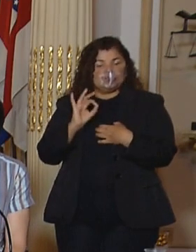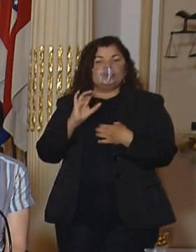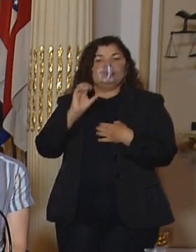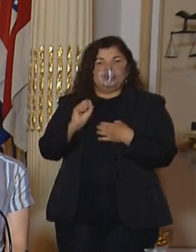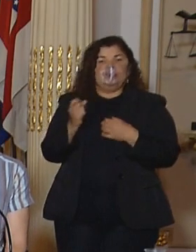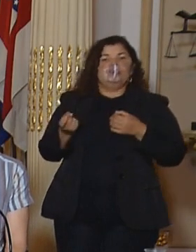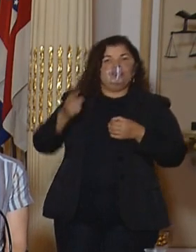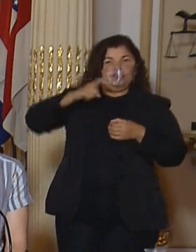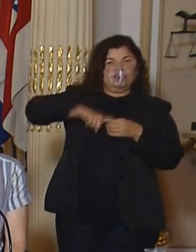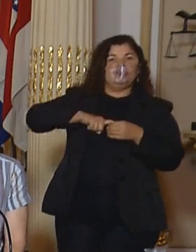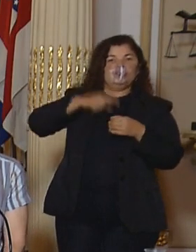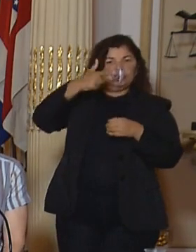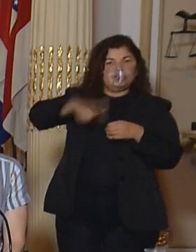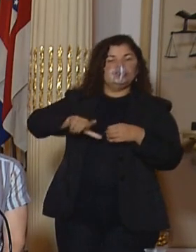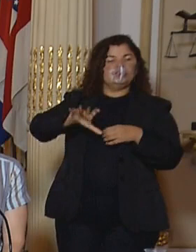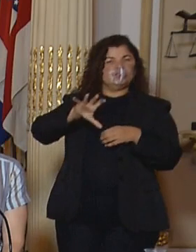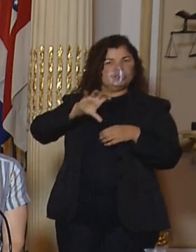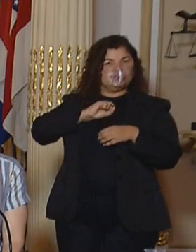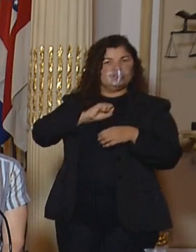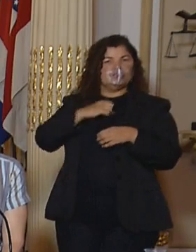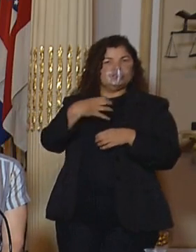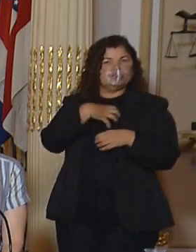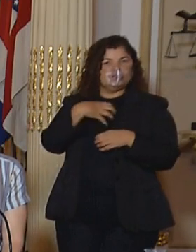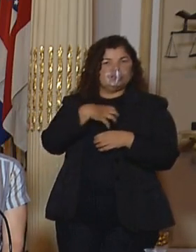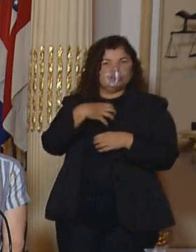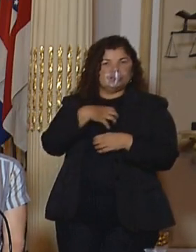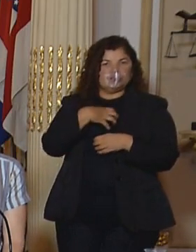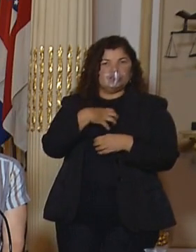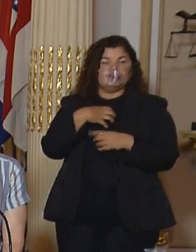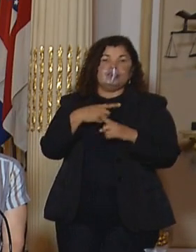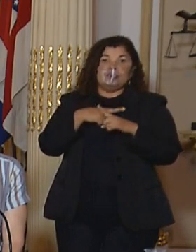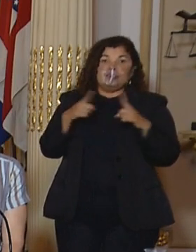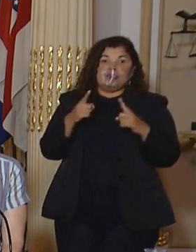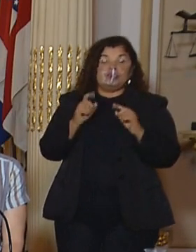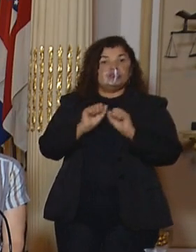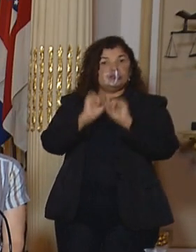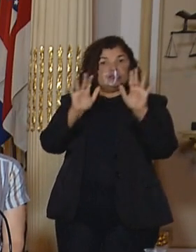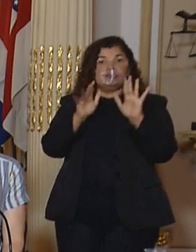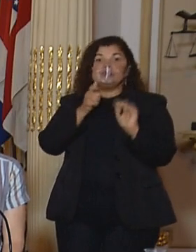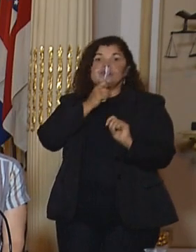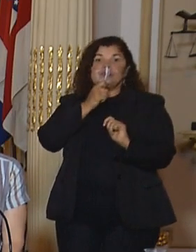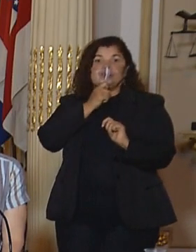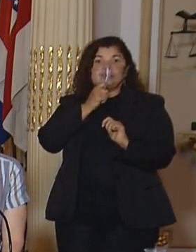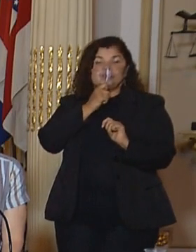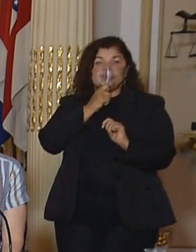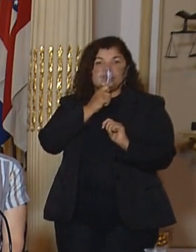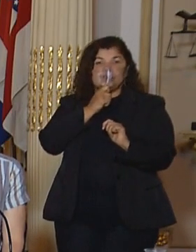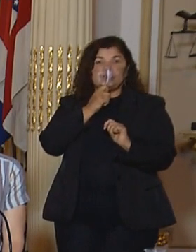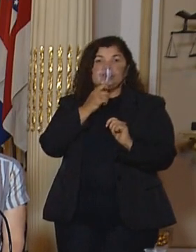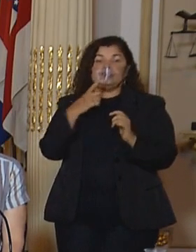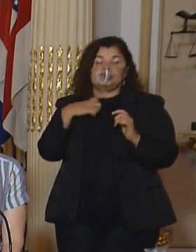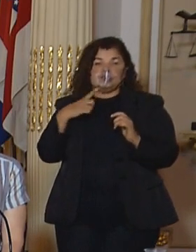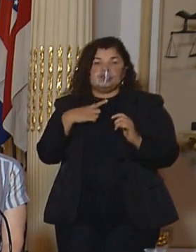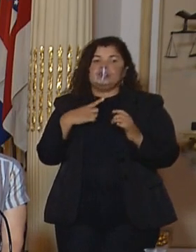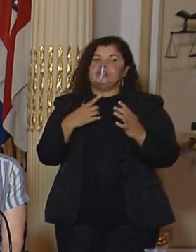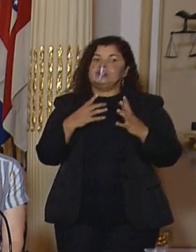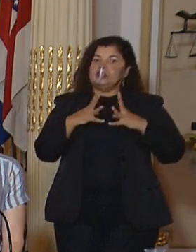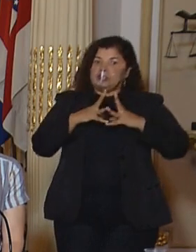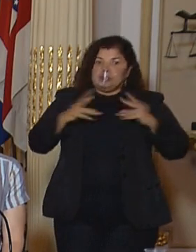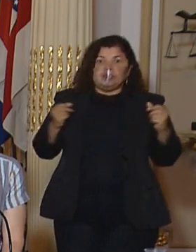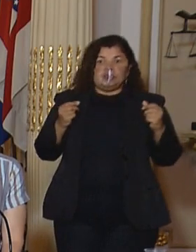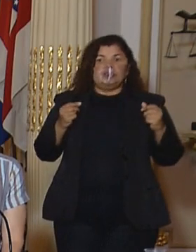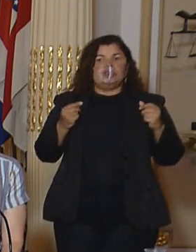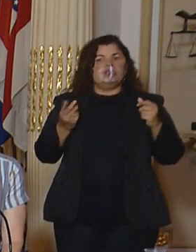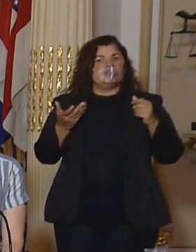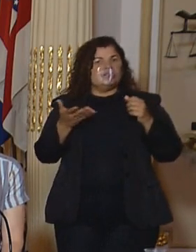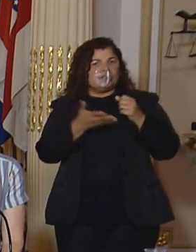sintomas. Mas não há evidência mostrando. Então, essa imunidade parcial, ela pode e deve existir, sim, para a pessoa